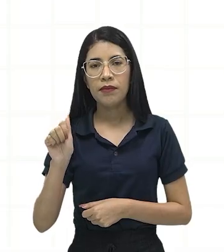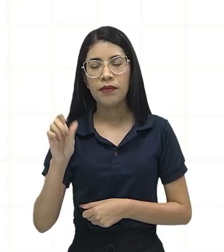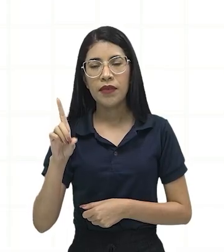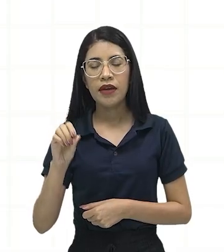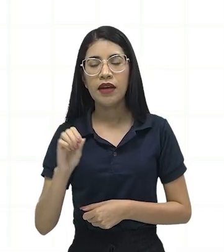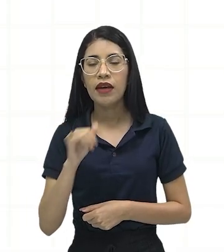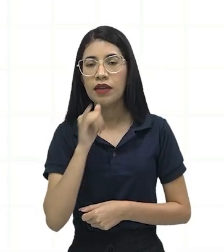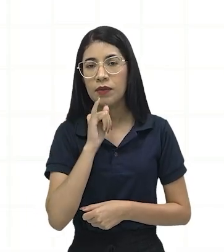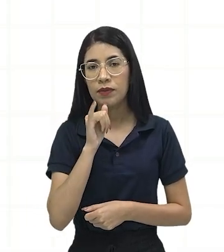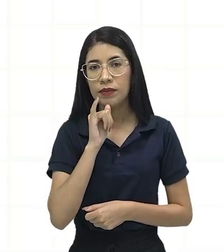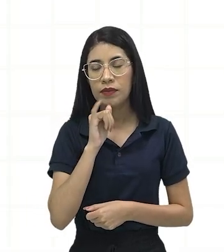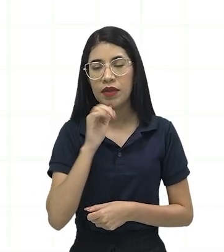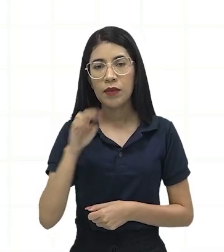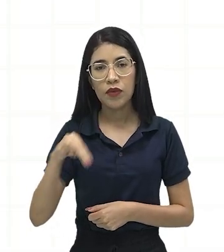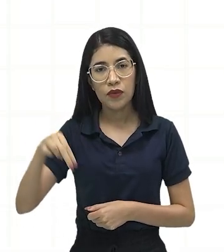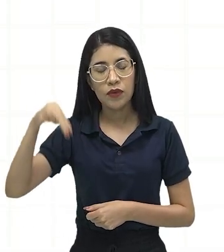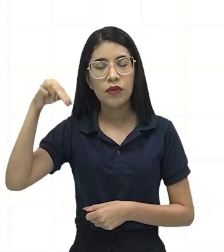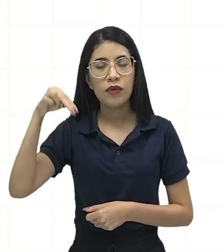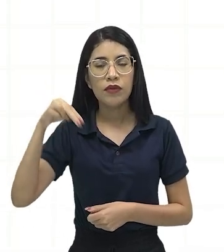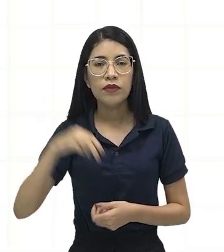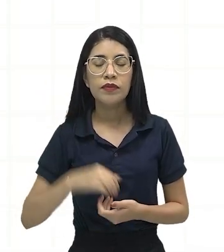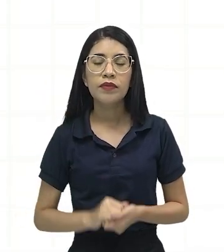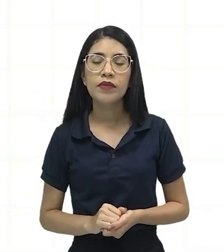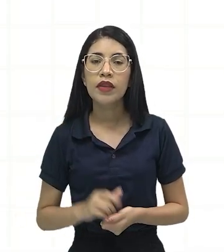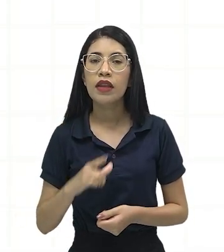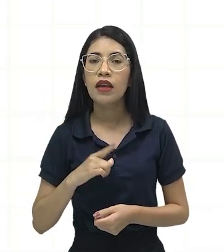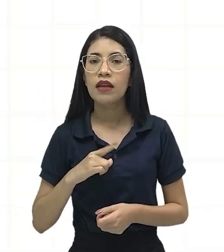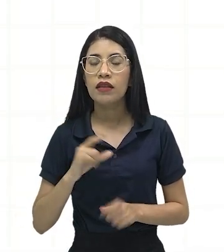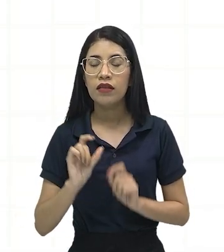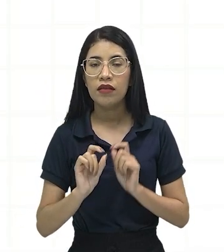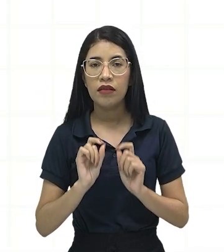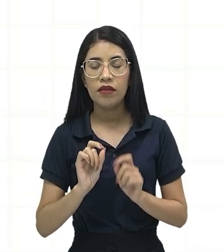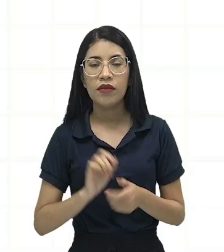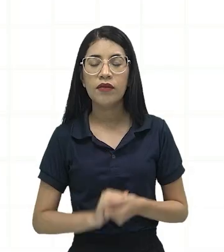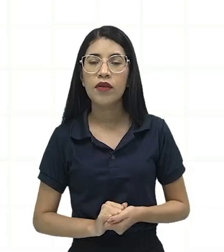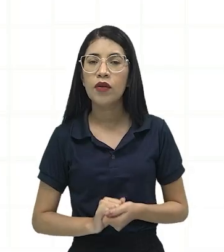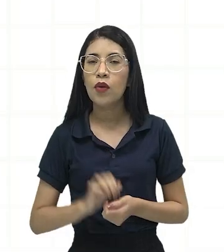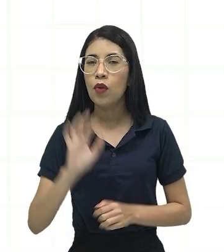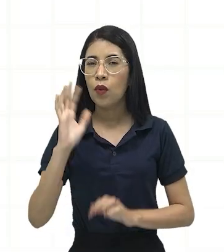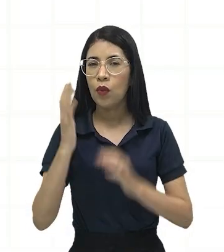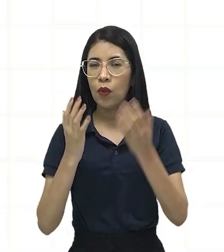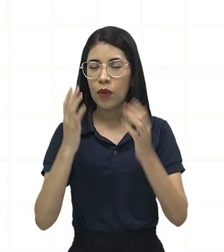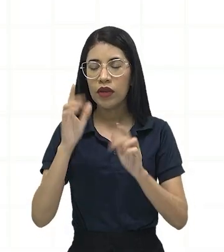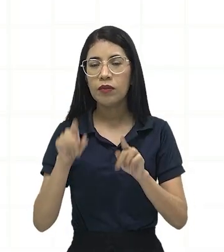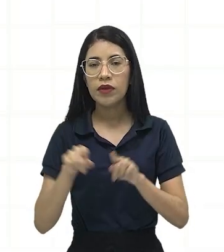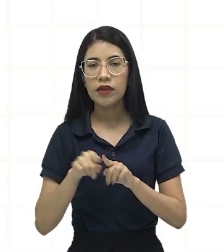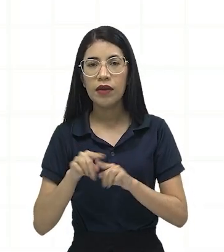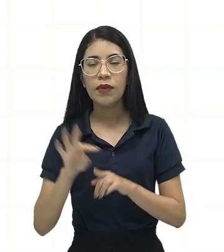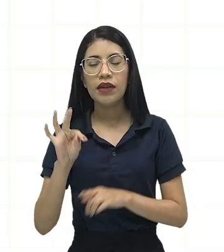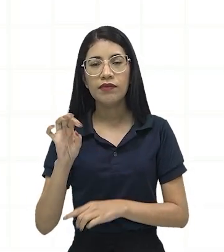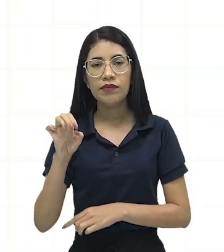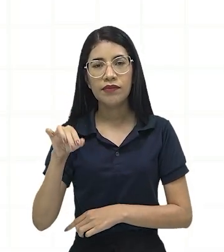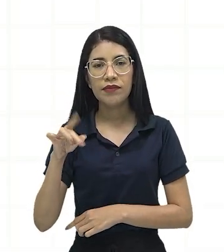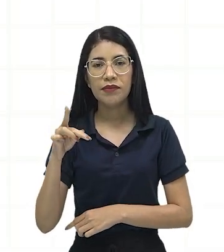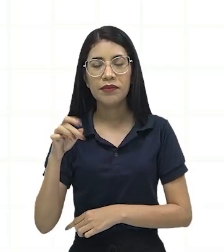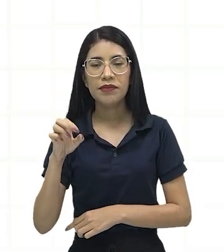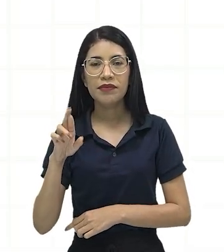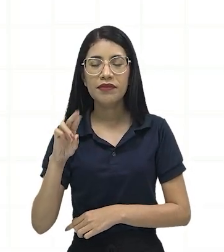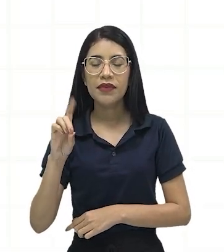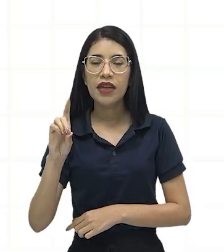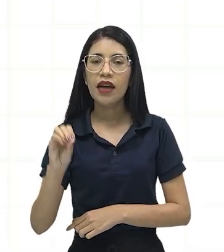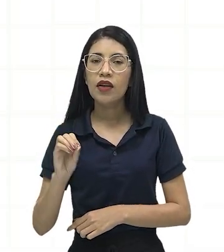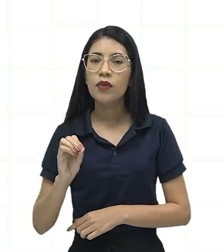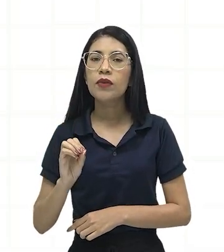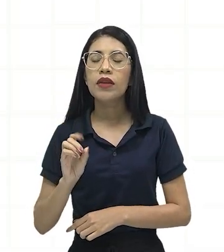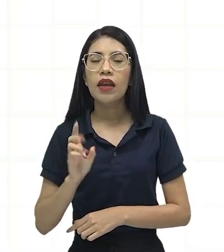aqui na zona temperada norte, nós temos um clima temperado que